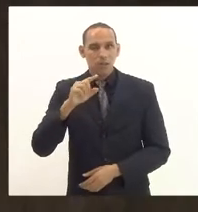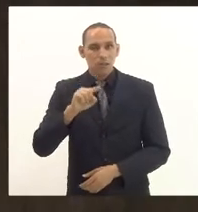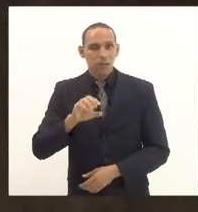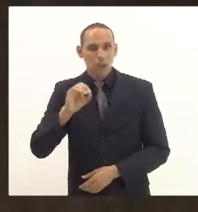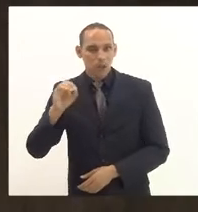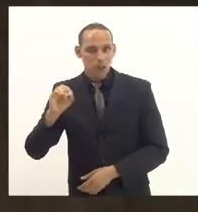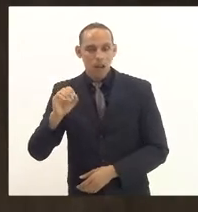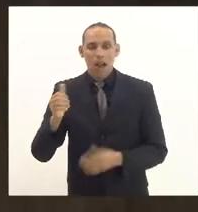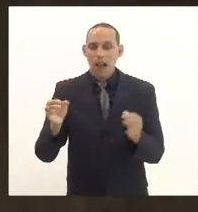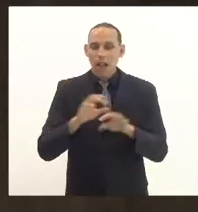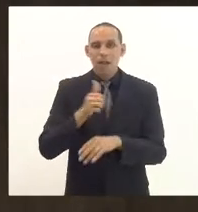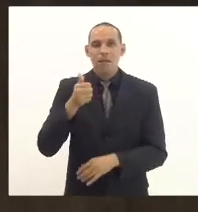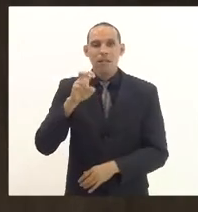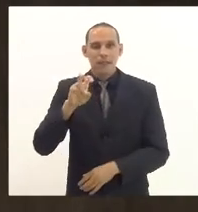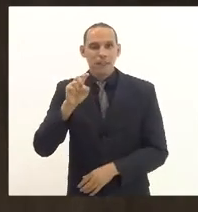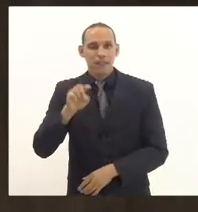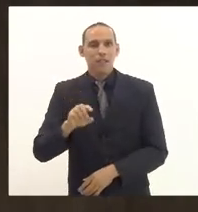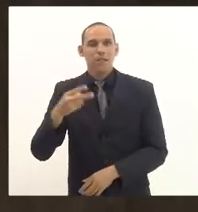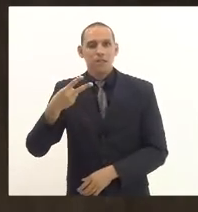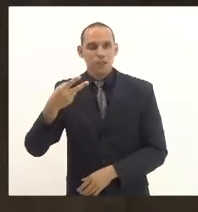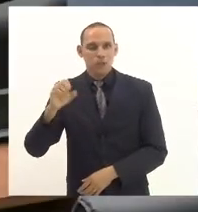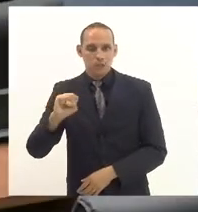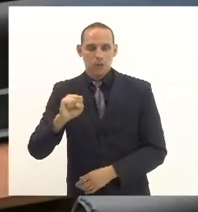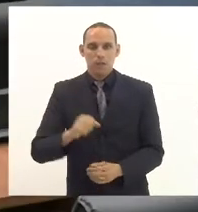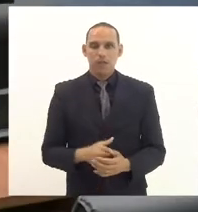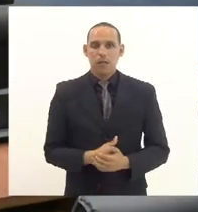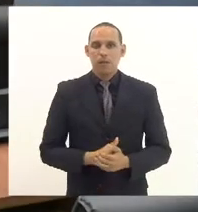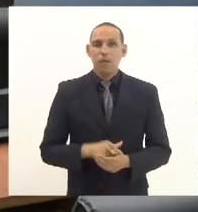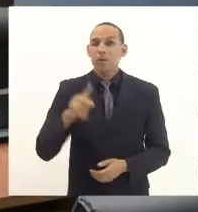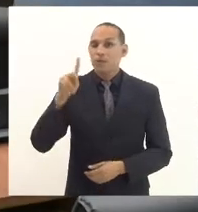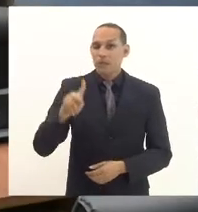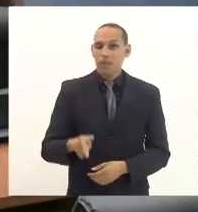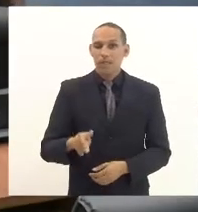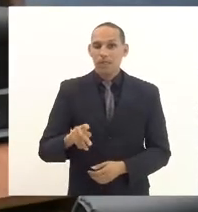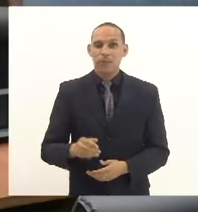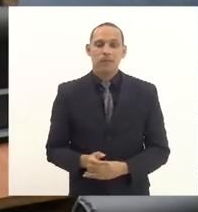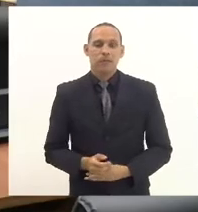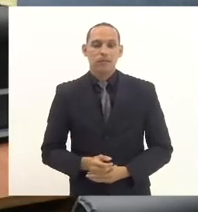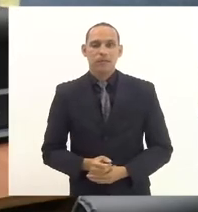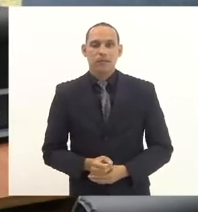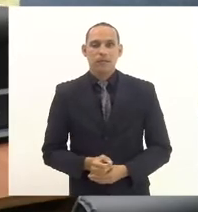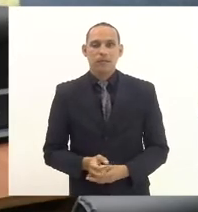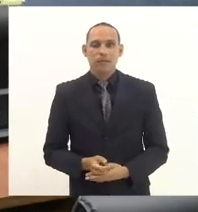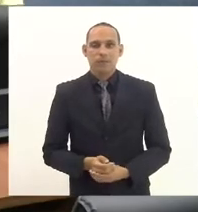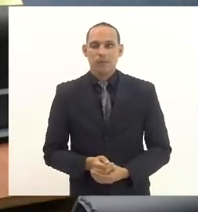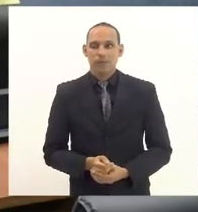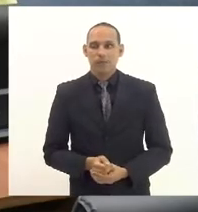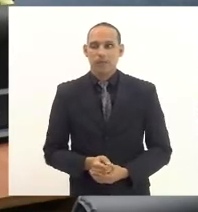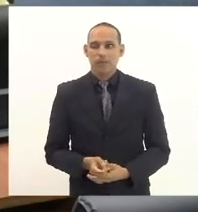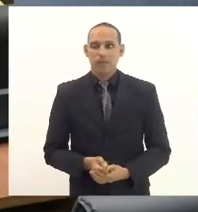às 15 horas e 28 minutos. Presidente.